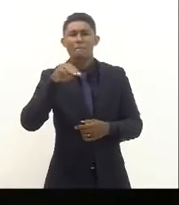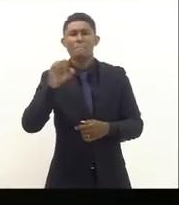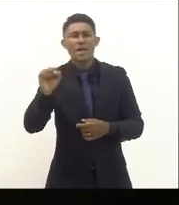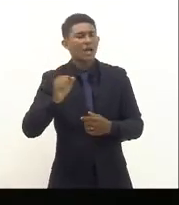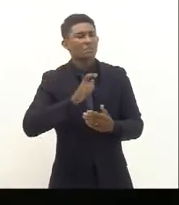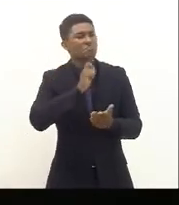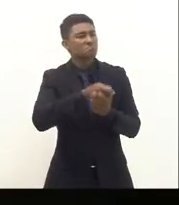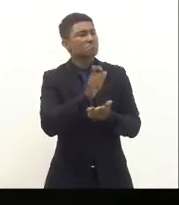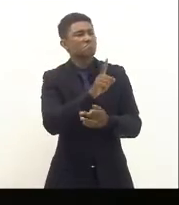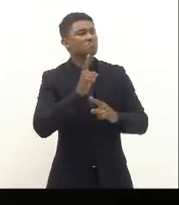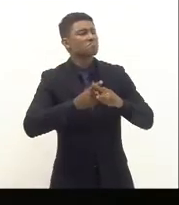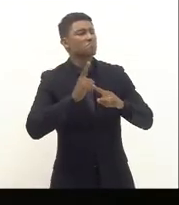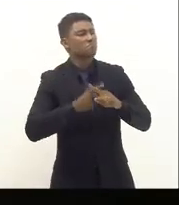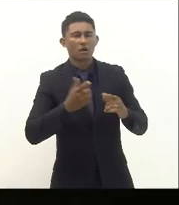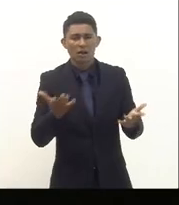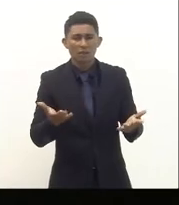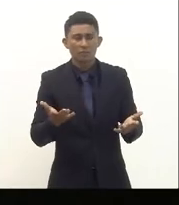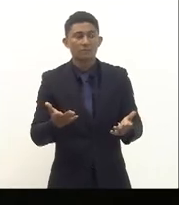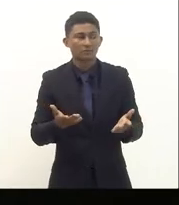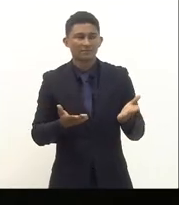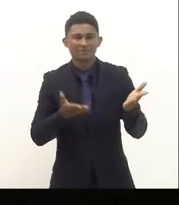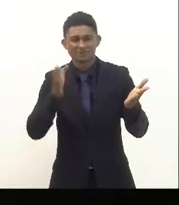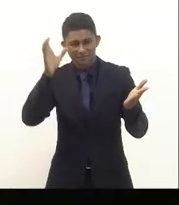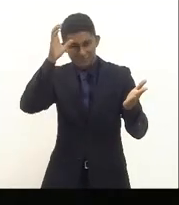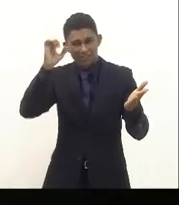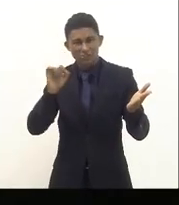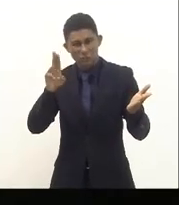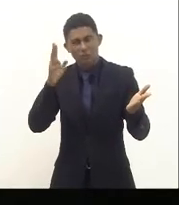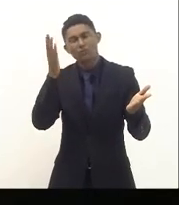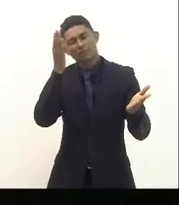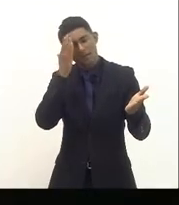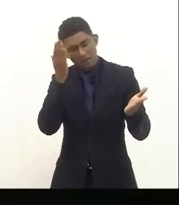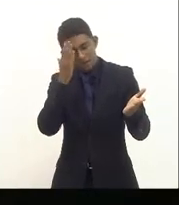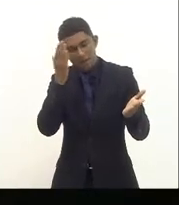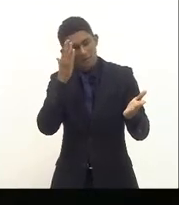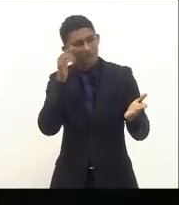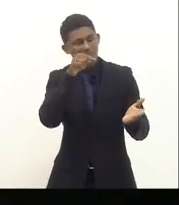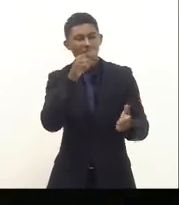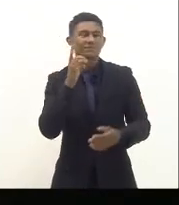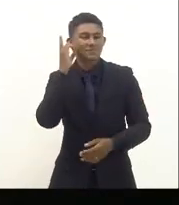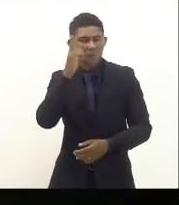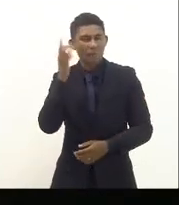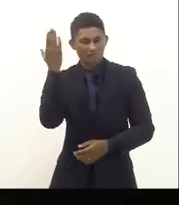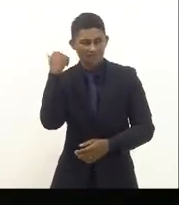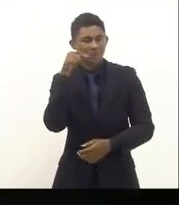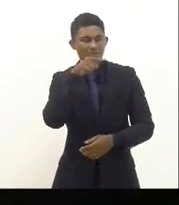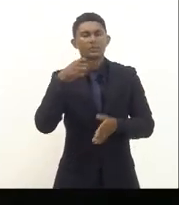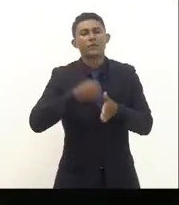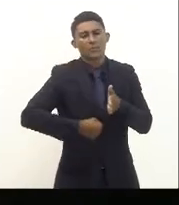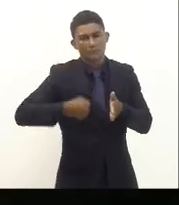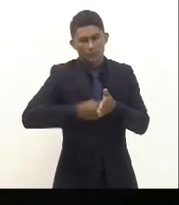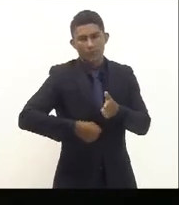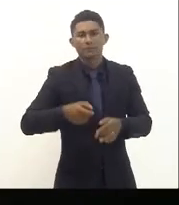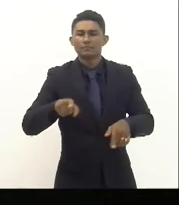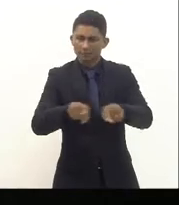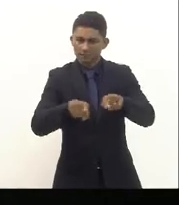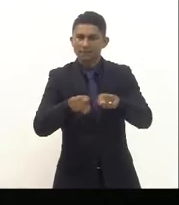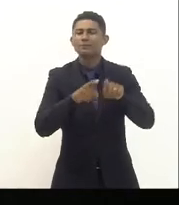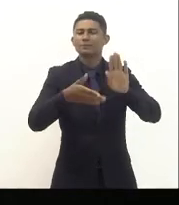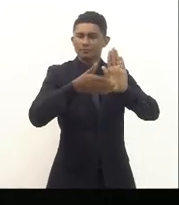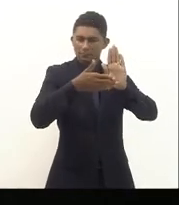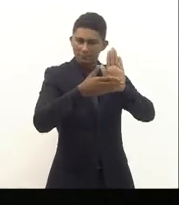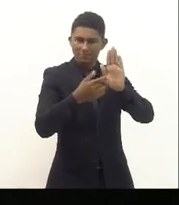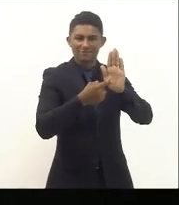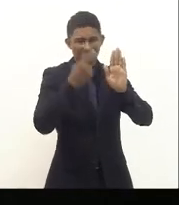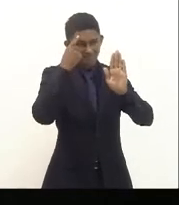se Azul A senhora sabe muito bem disso inclusive foi uma das deputadas também tentou é sobre essa pauta